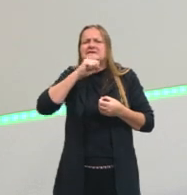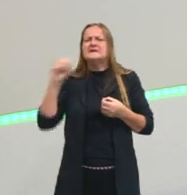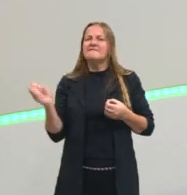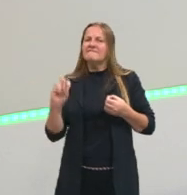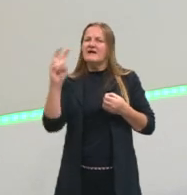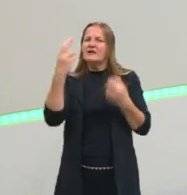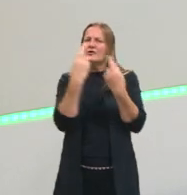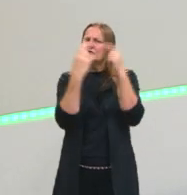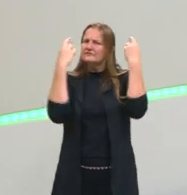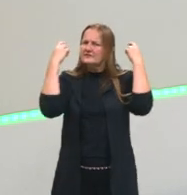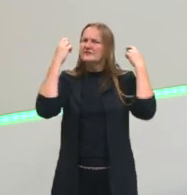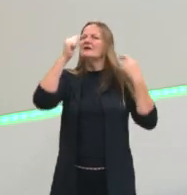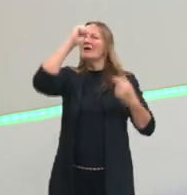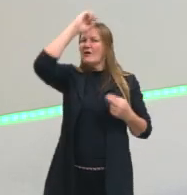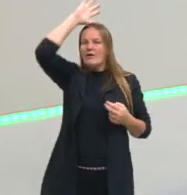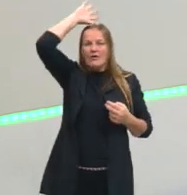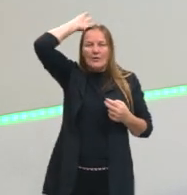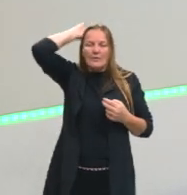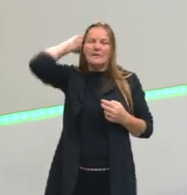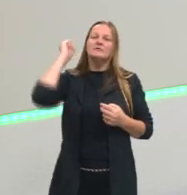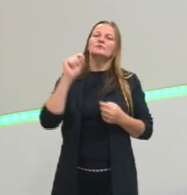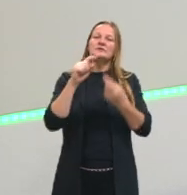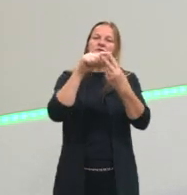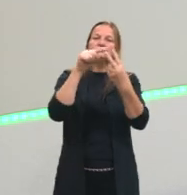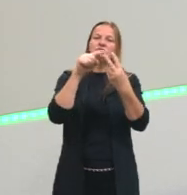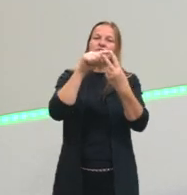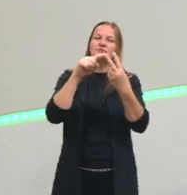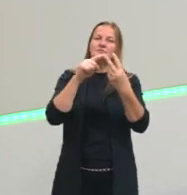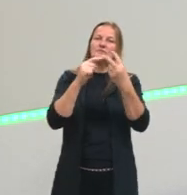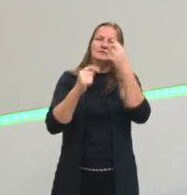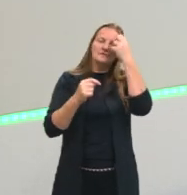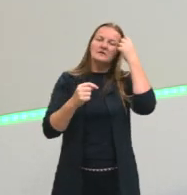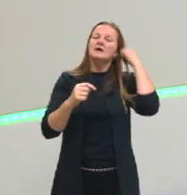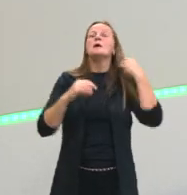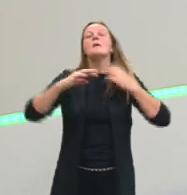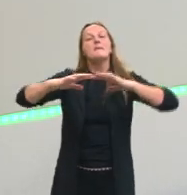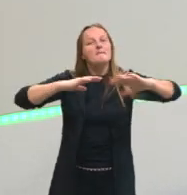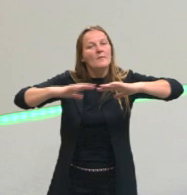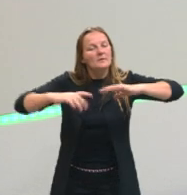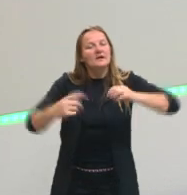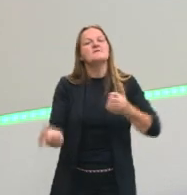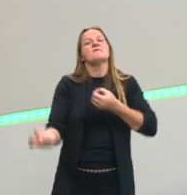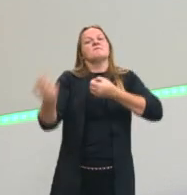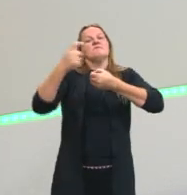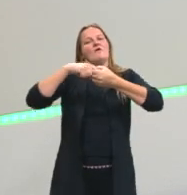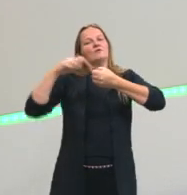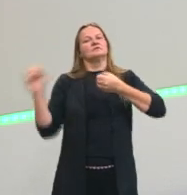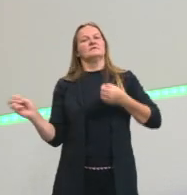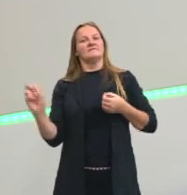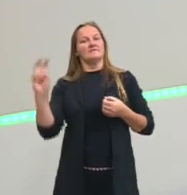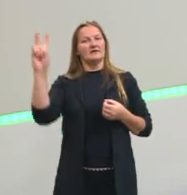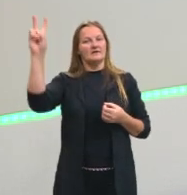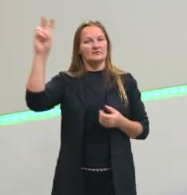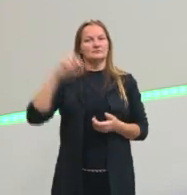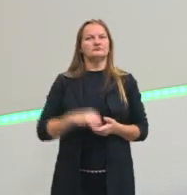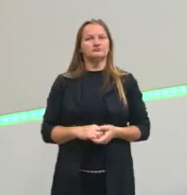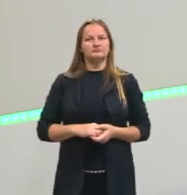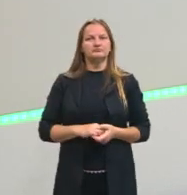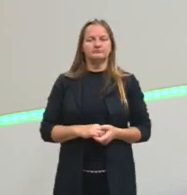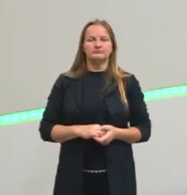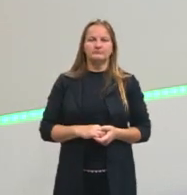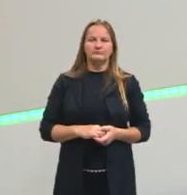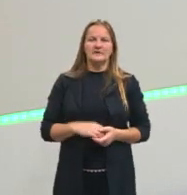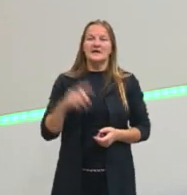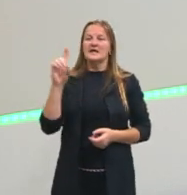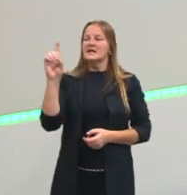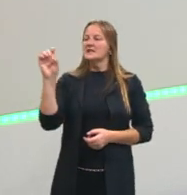o que que eram esses valores gregos entre muitos outras coisas a mobilidade eles que eu clico Será que falava de